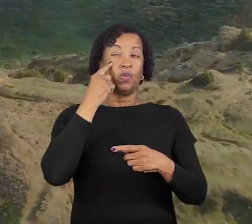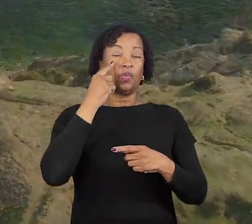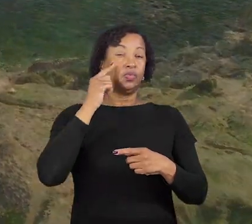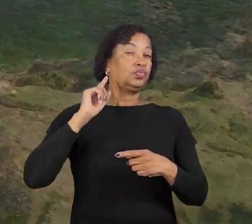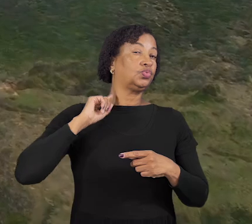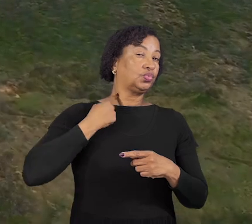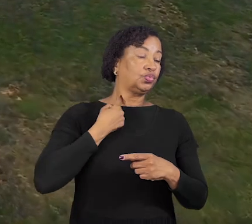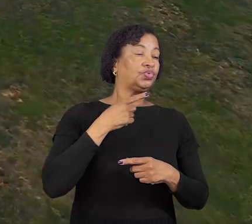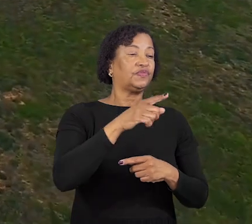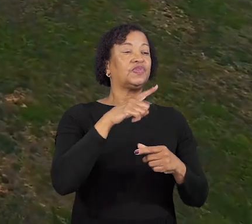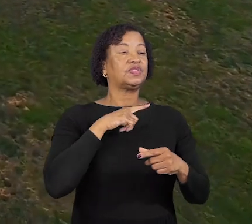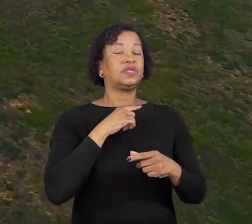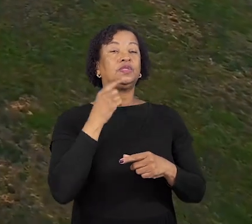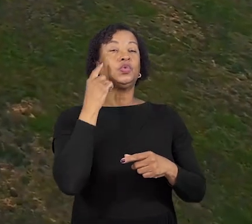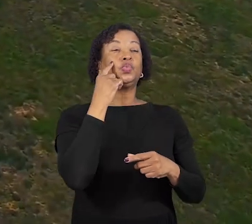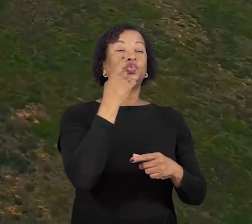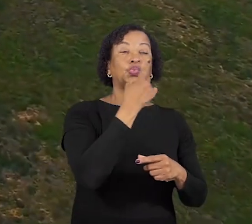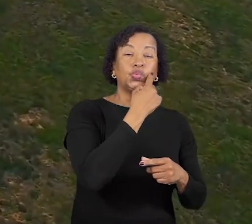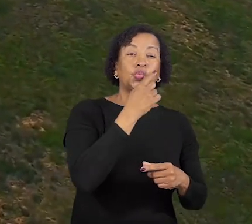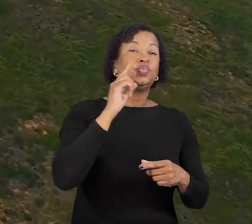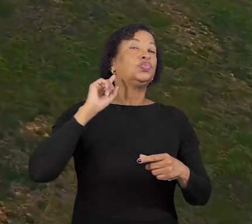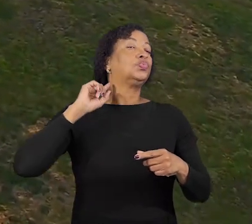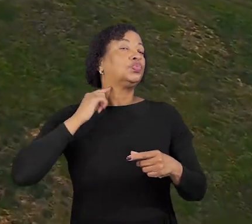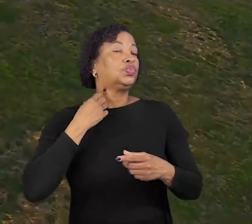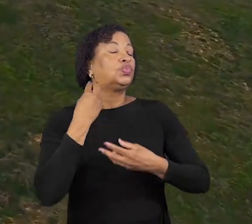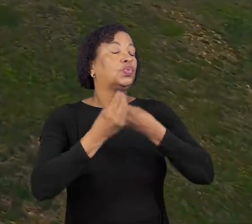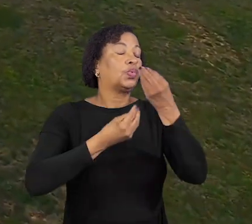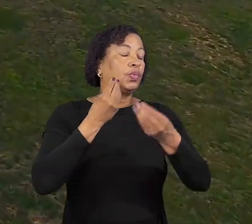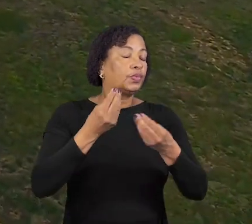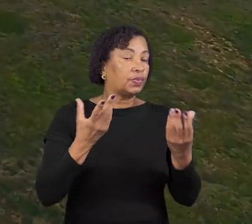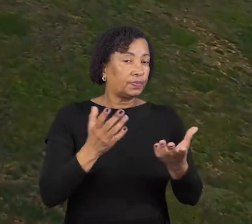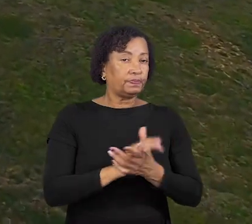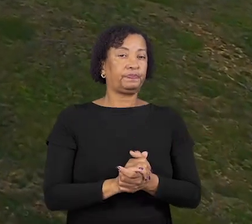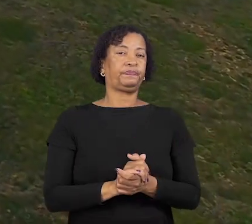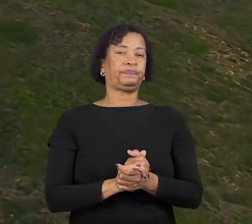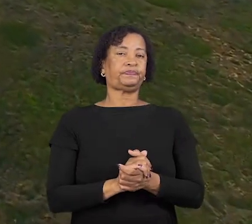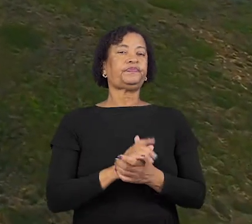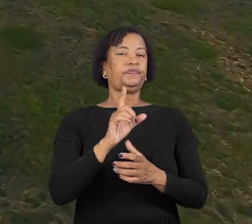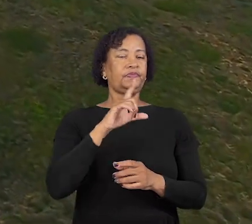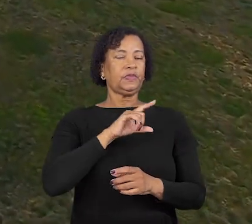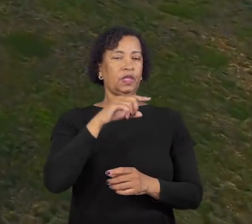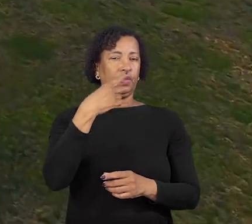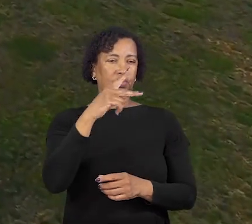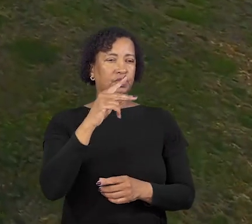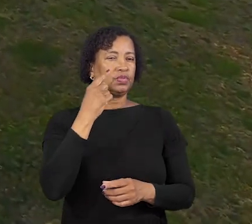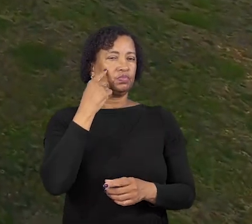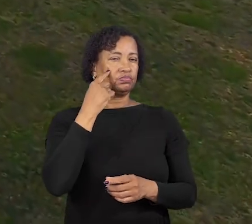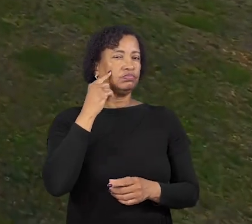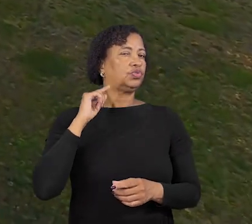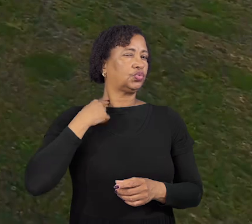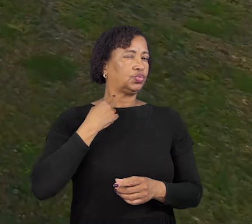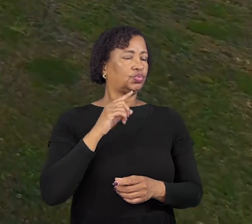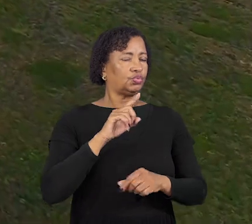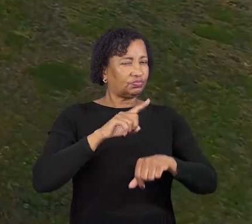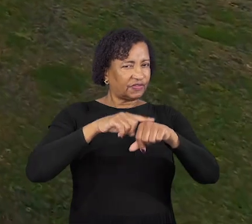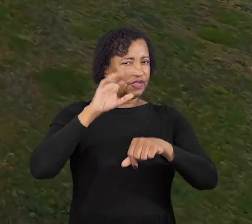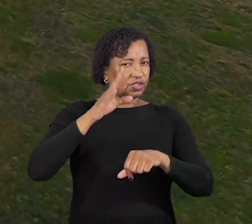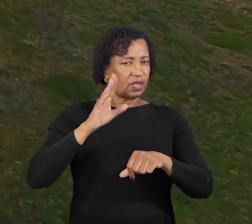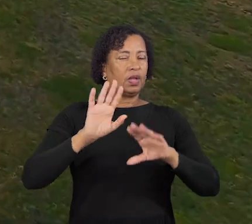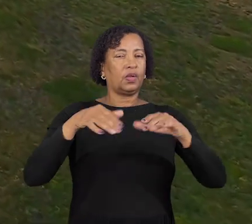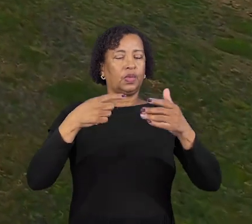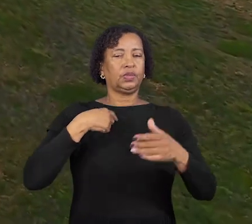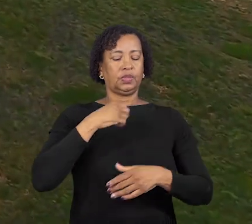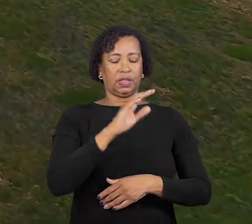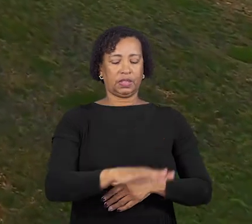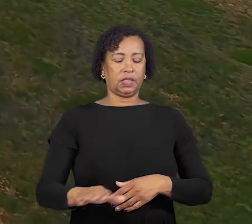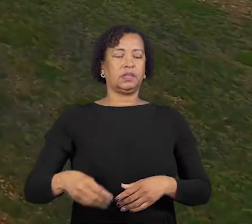quando você tem uma viga inteira no seu olho? Já caiu um cisco no seu olho alguma vez? Quando eu era